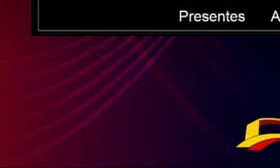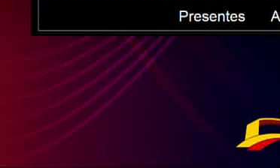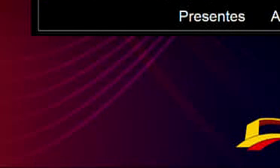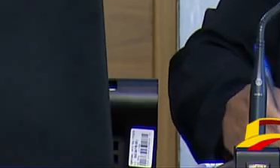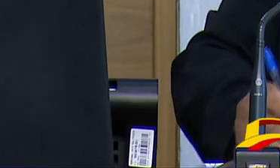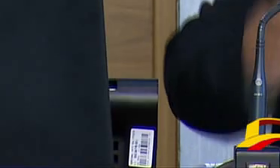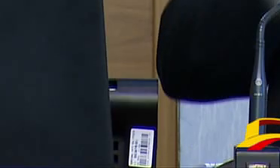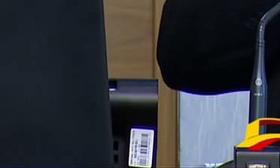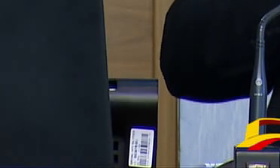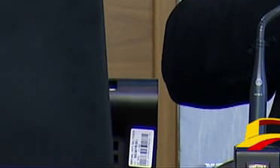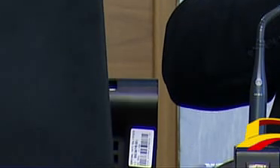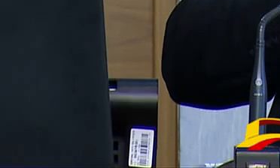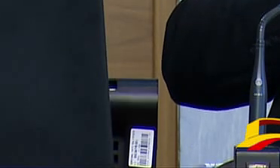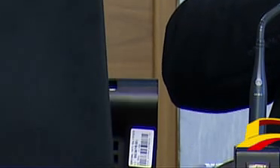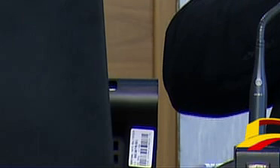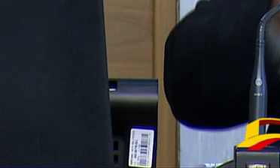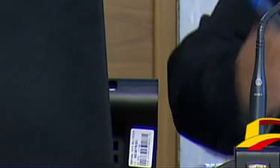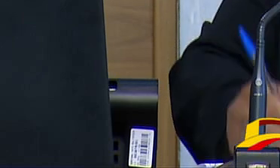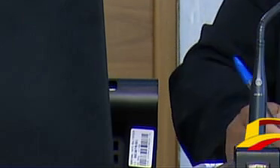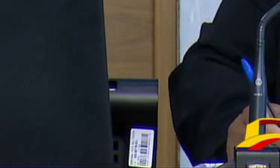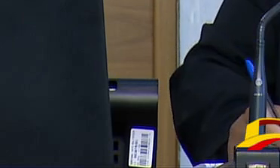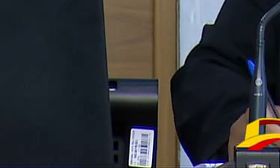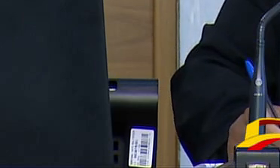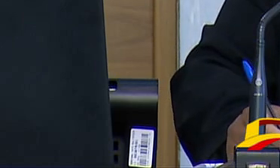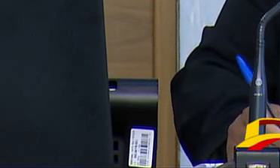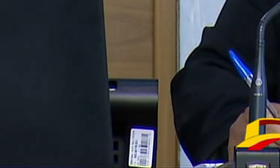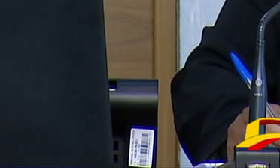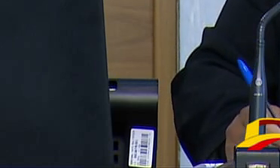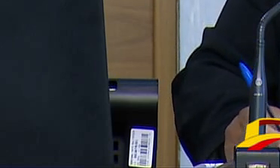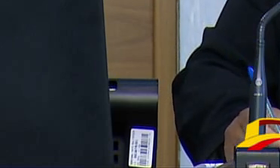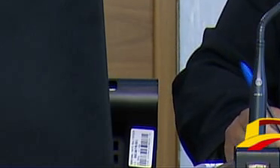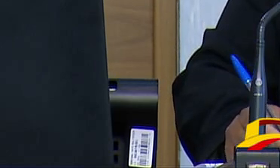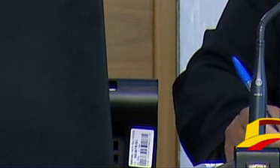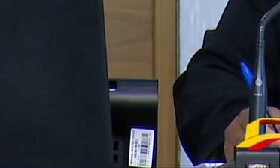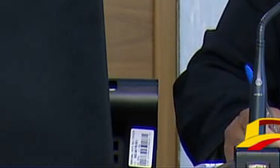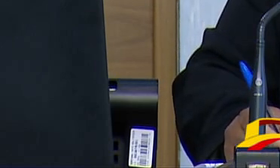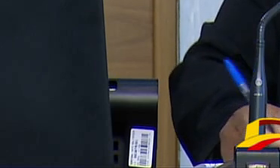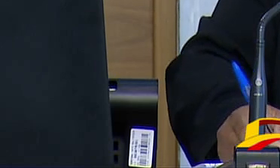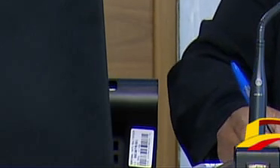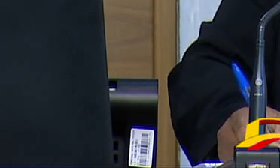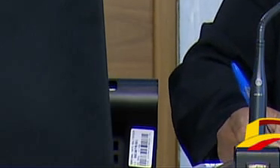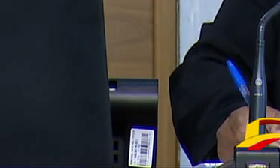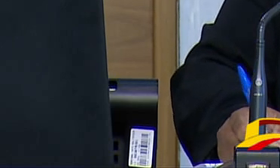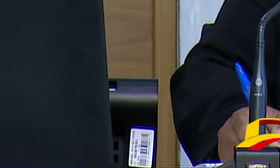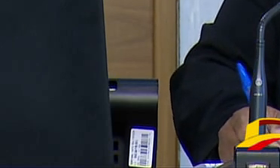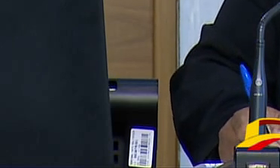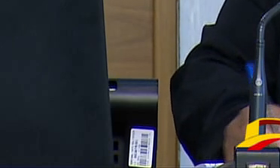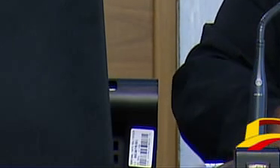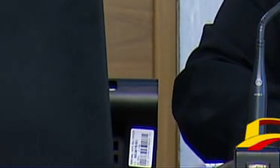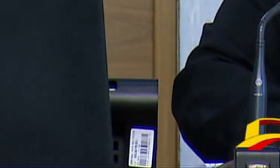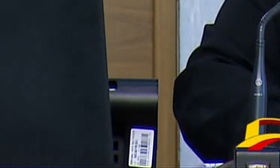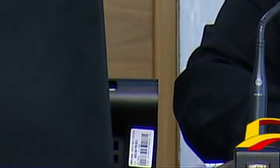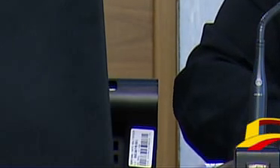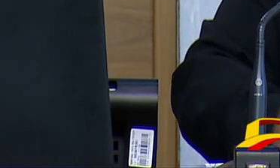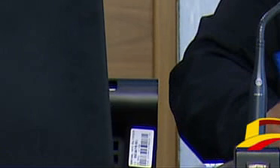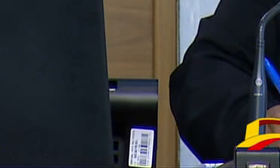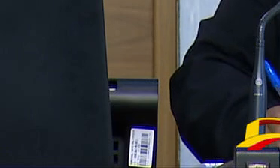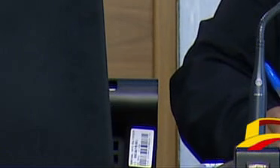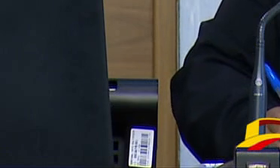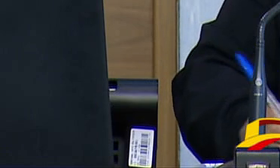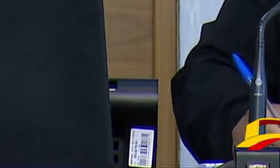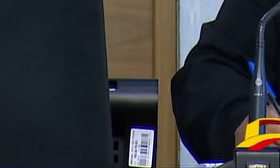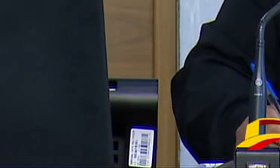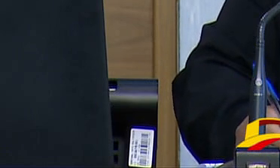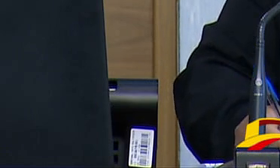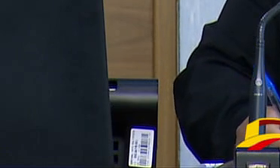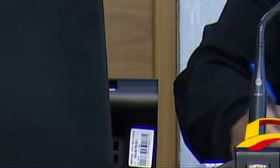prejudicado. Projeto 124/2022 do Executivo, que altera a redação no parágrafo 6º do artigo 3º da lei